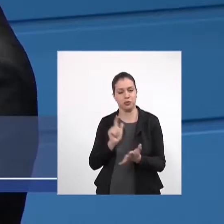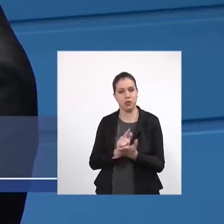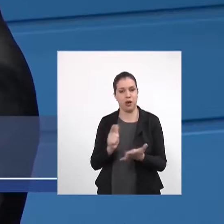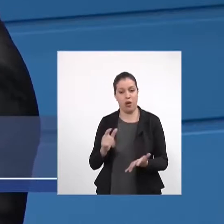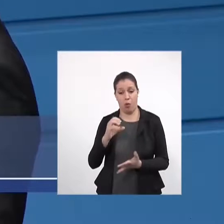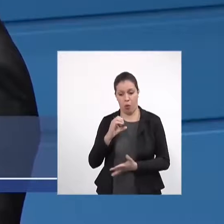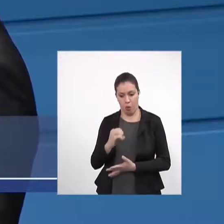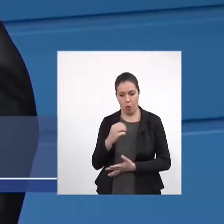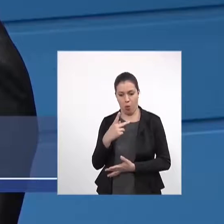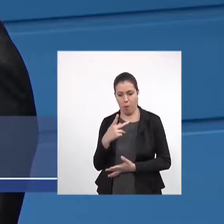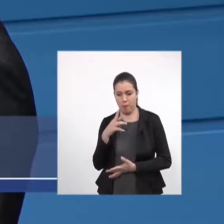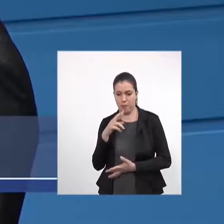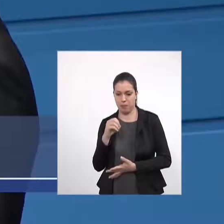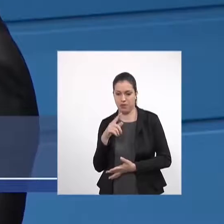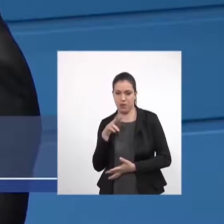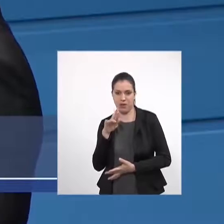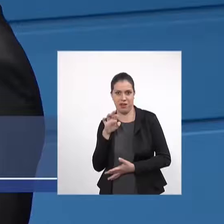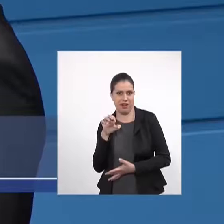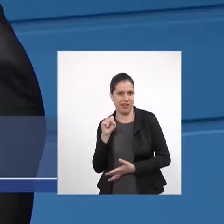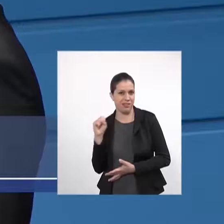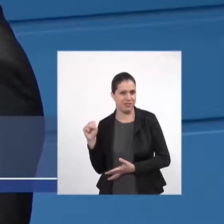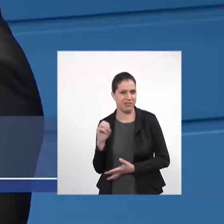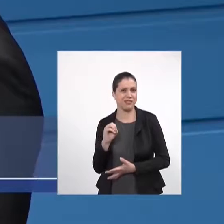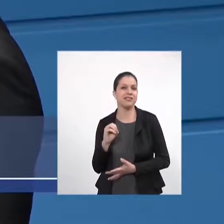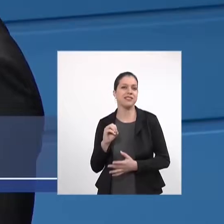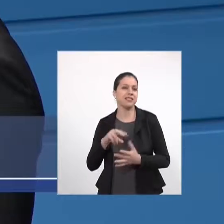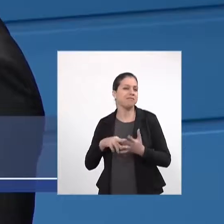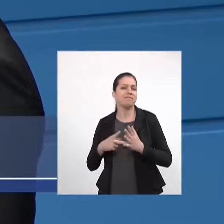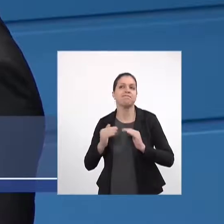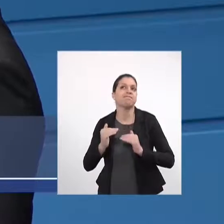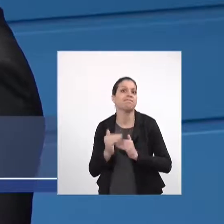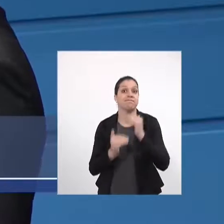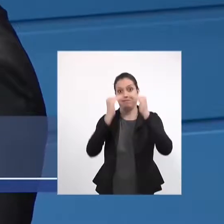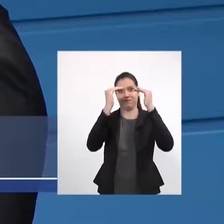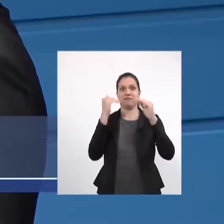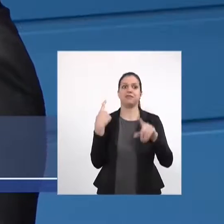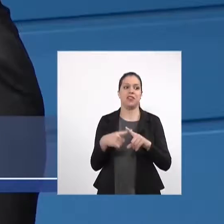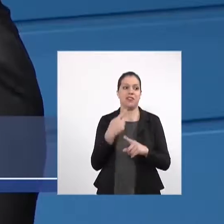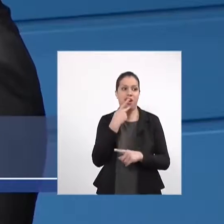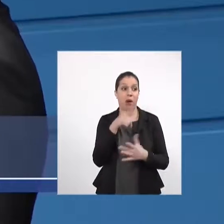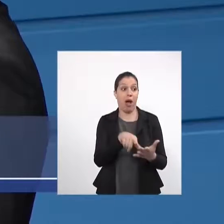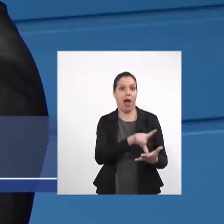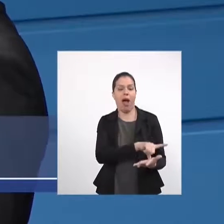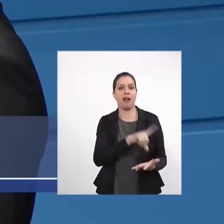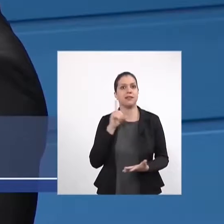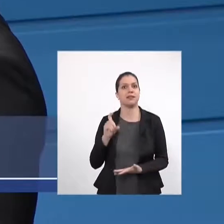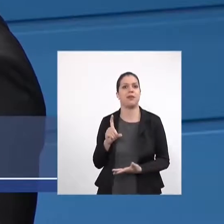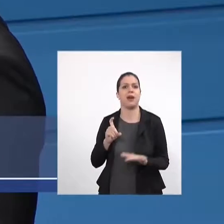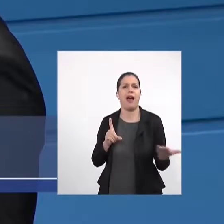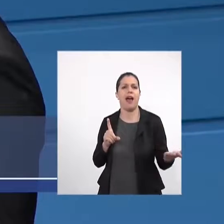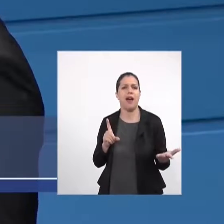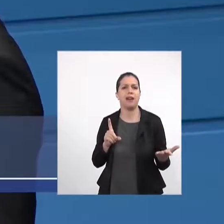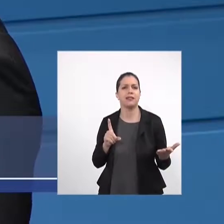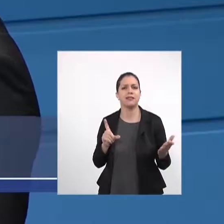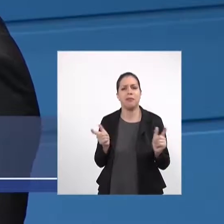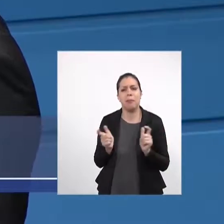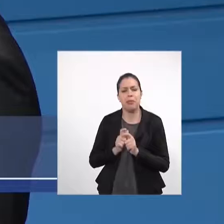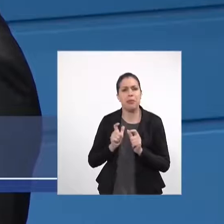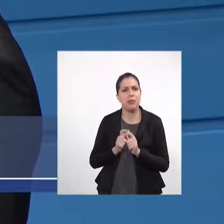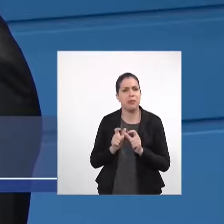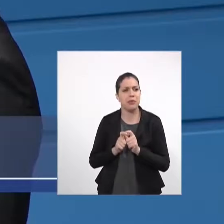Vossa Excelência aí falou do que Dourados era, né? Com pouquíssimos